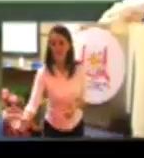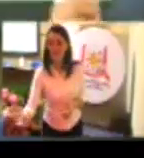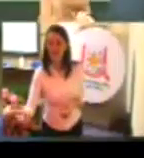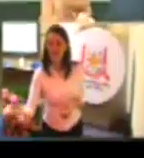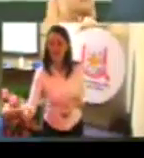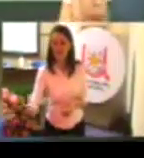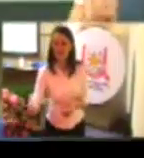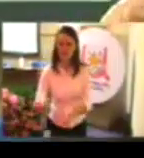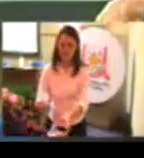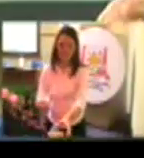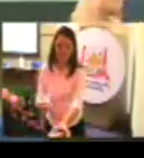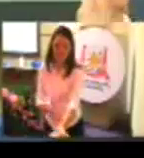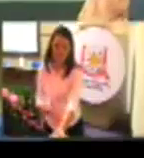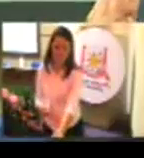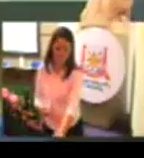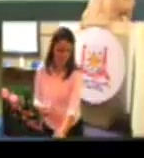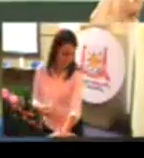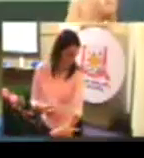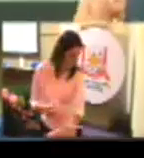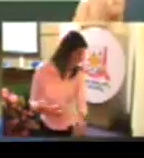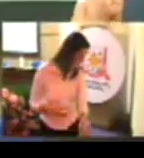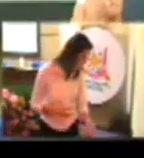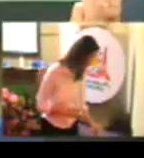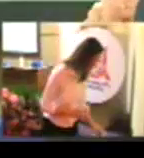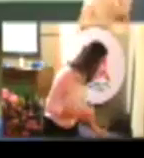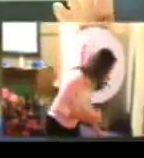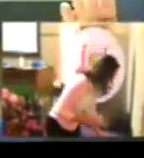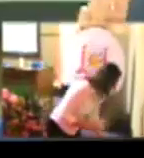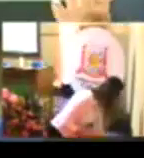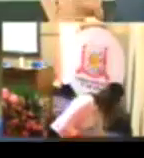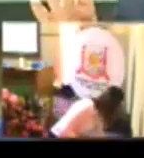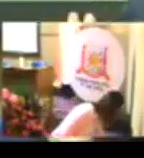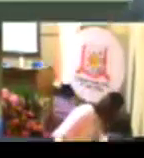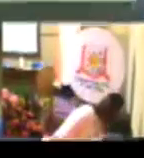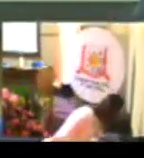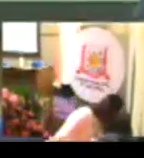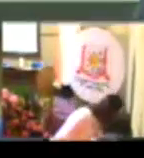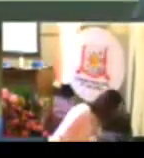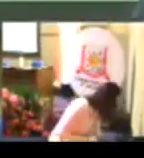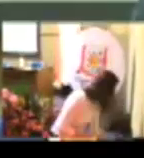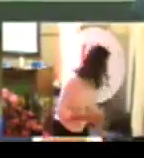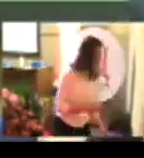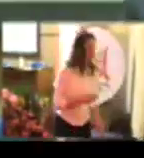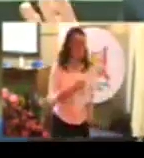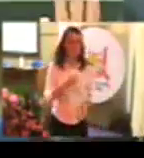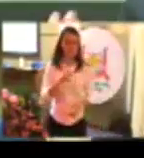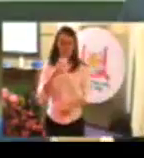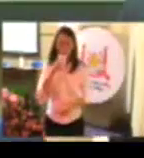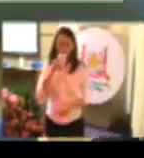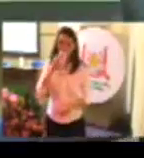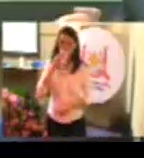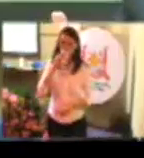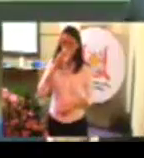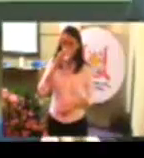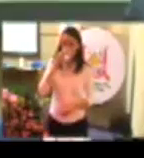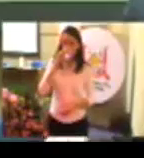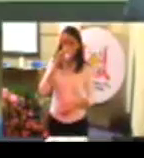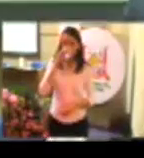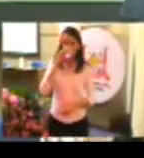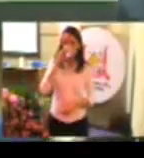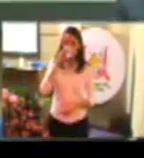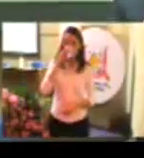Não há nada que possa mudar a vida de qualquer pessoa que não seja através da educação. Absolutamente